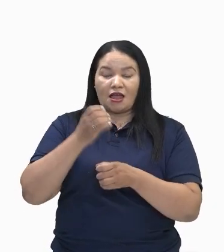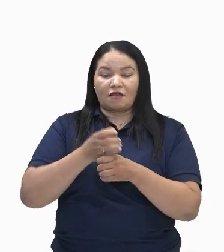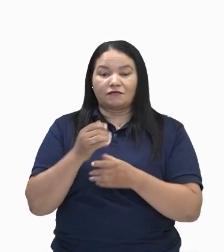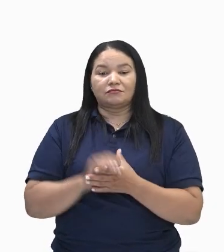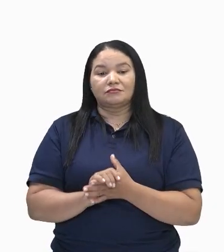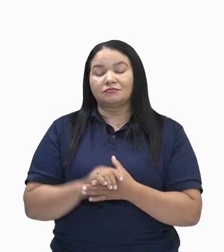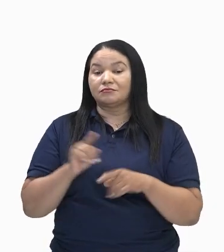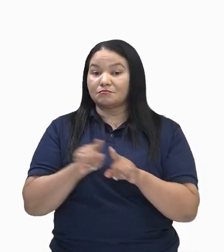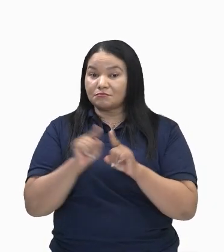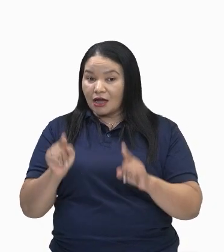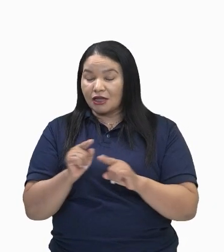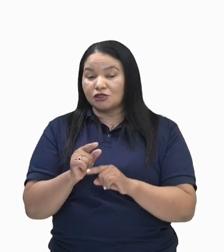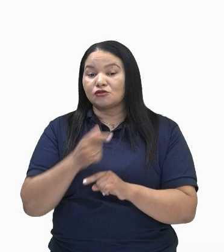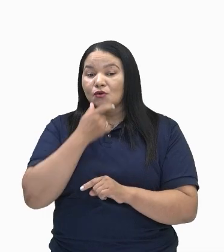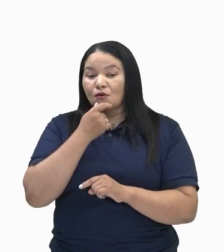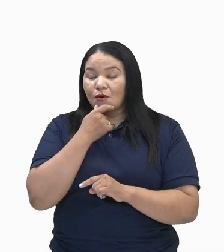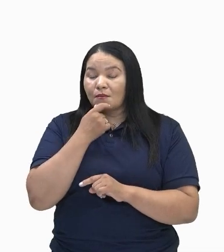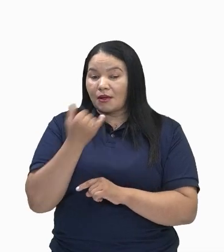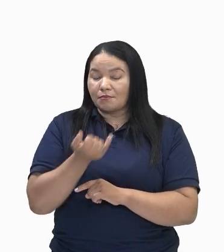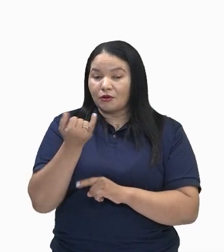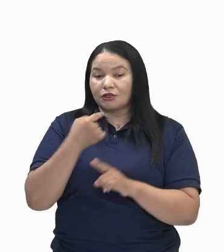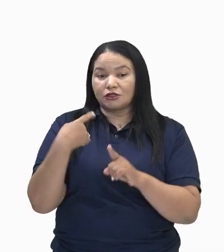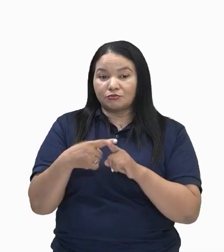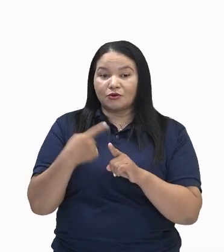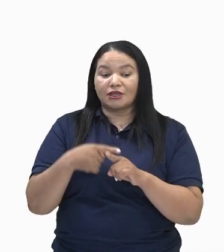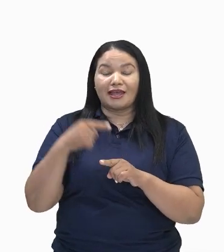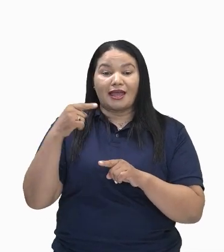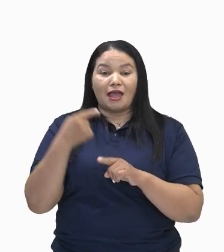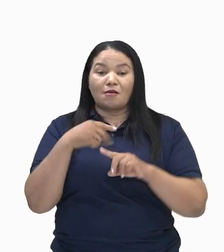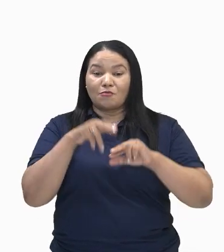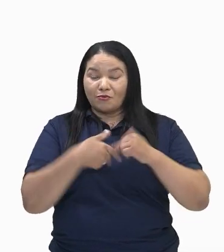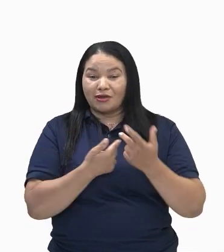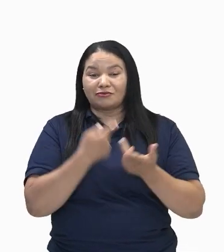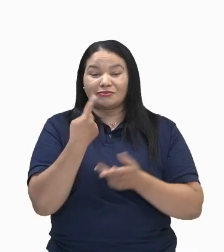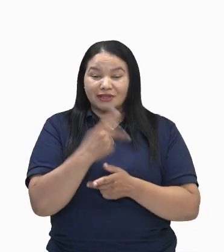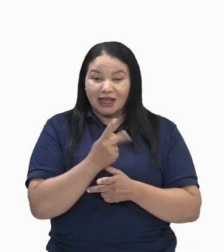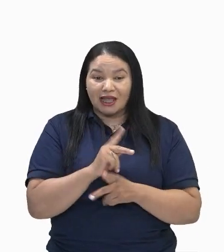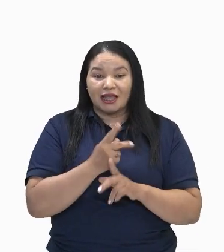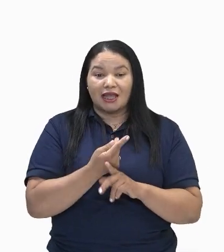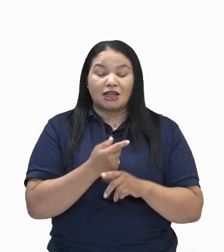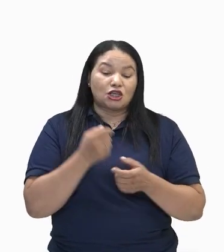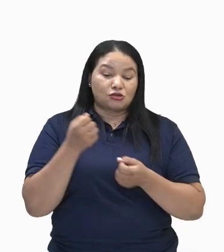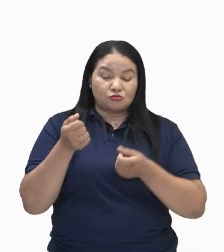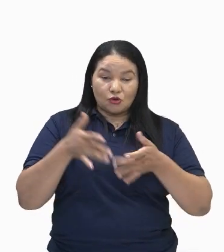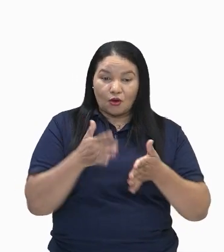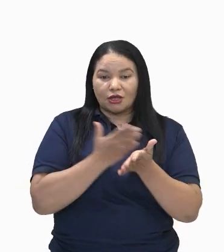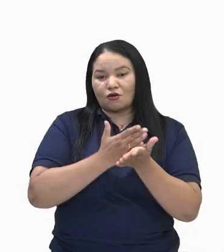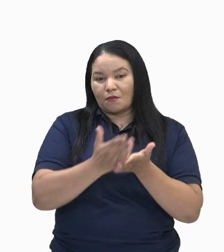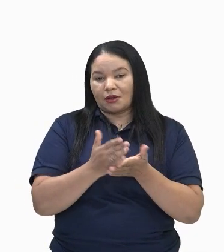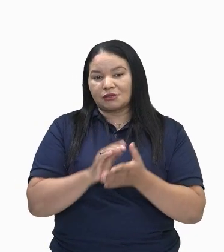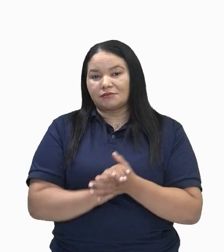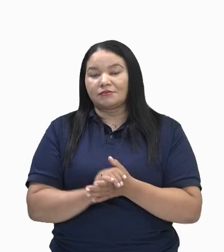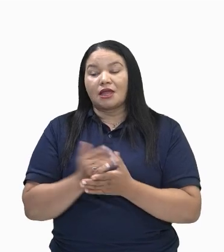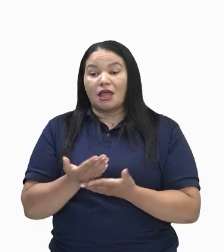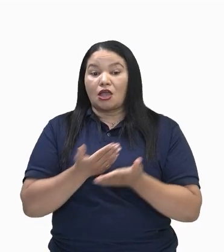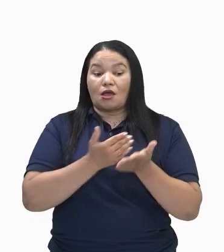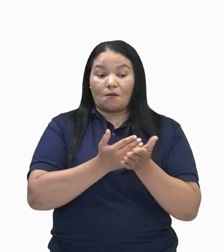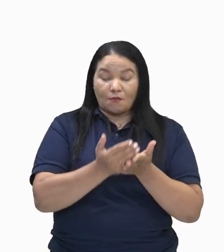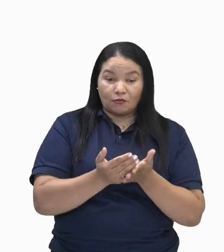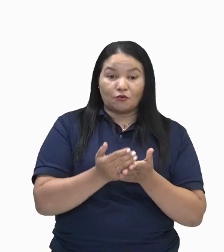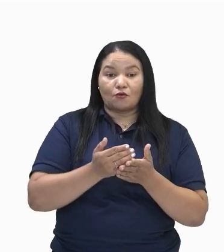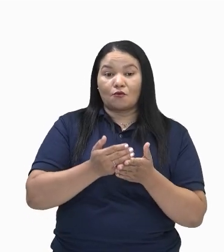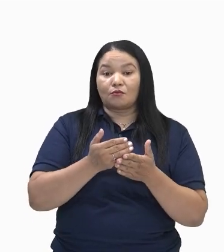que inicia o processo, mas ele é secundário, justamente porque ele aparece no início e ao final recebendo